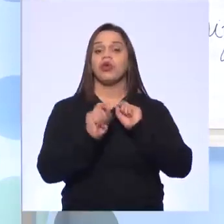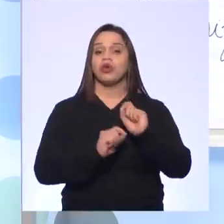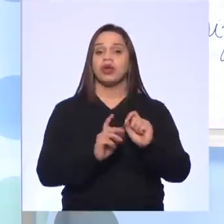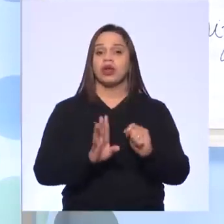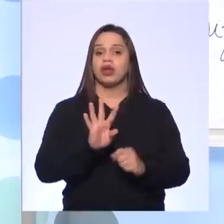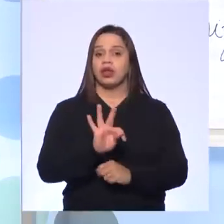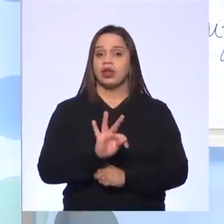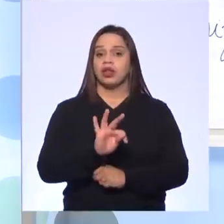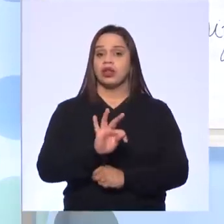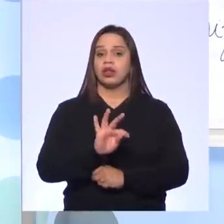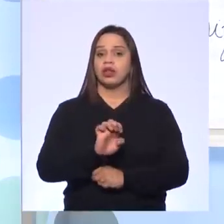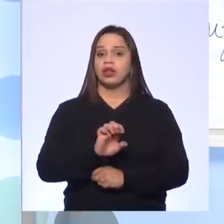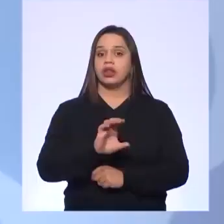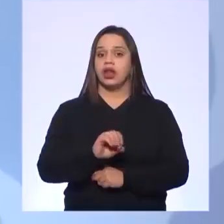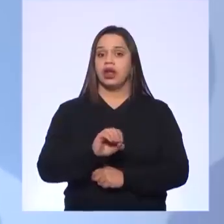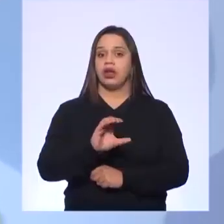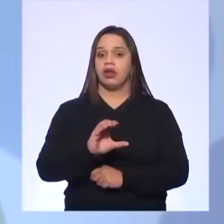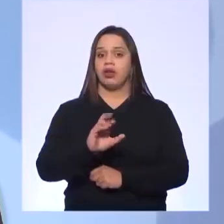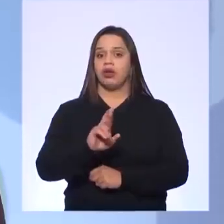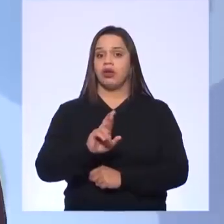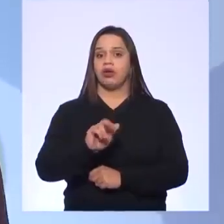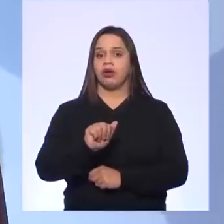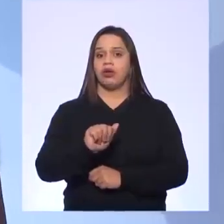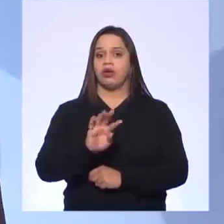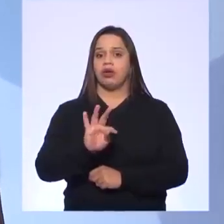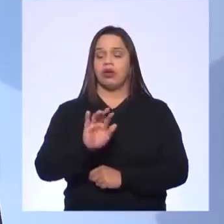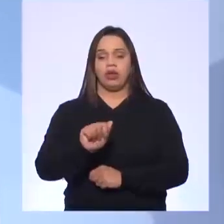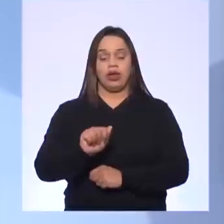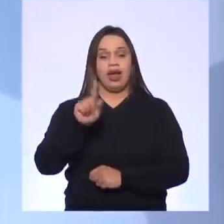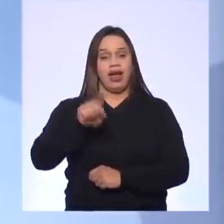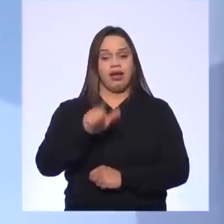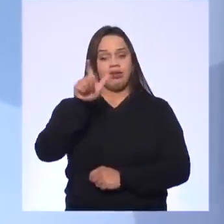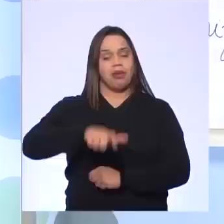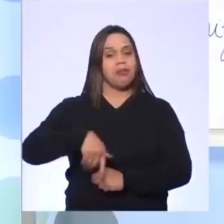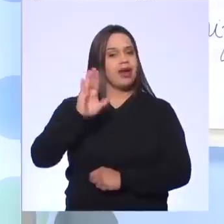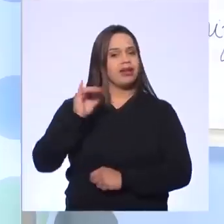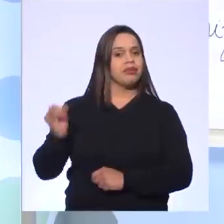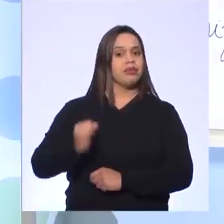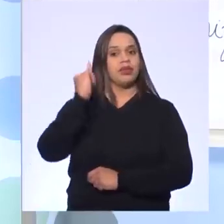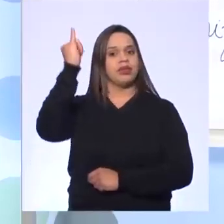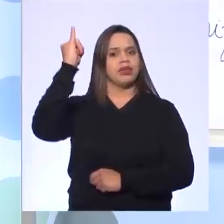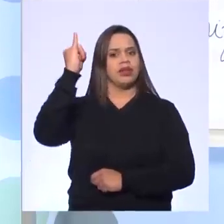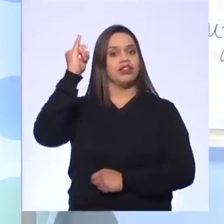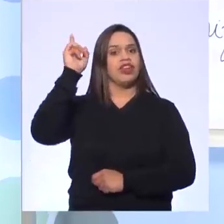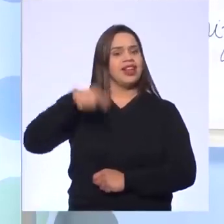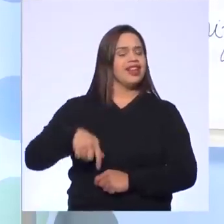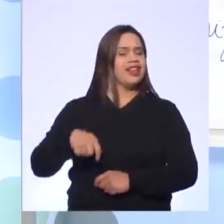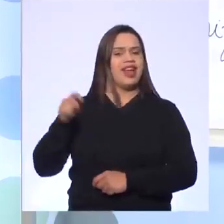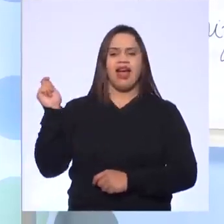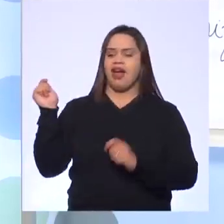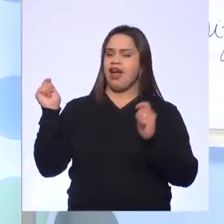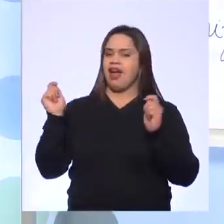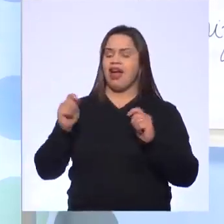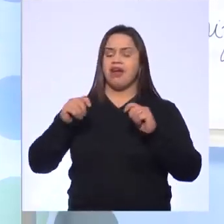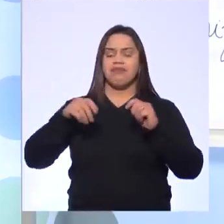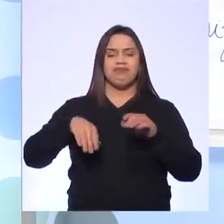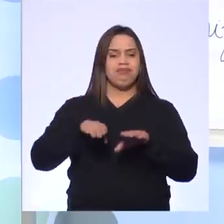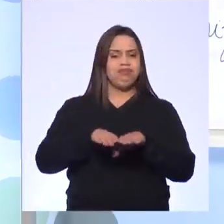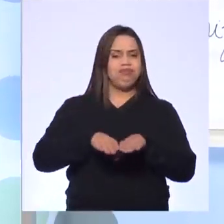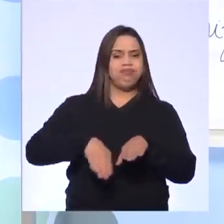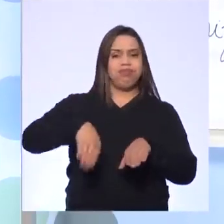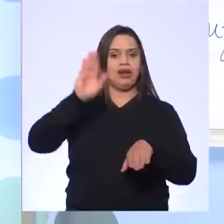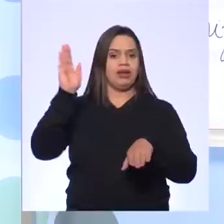teocrata. Ele é a figura mais importante. E ele não é importante só politicamente, ele é considerado superior a todos os